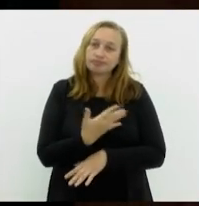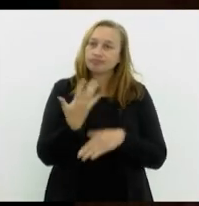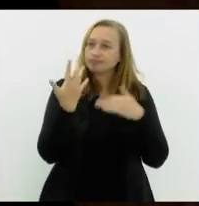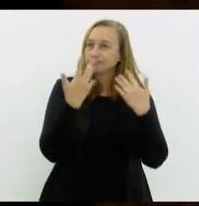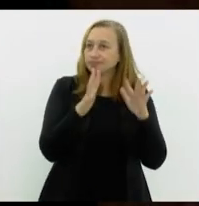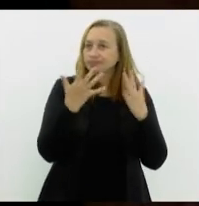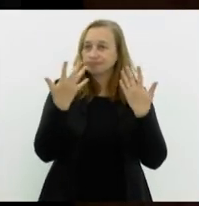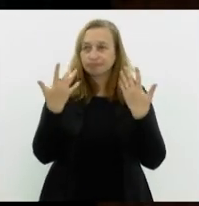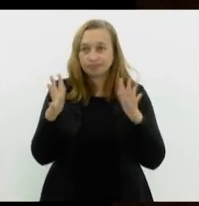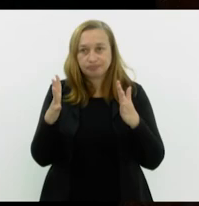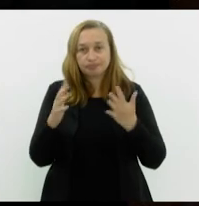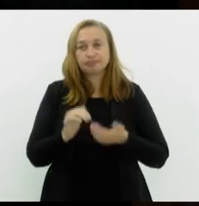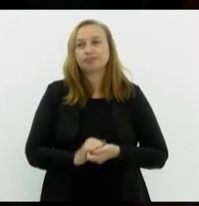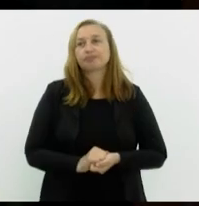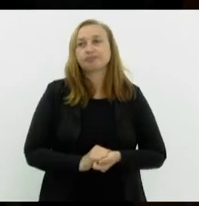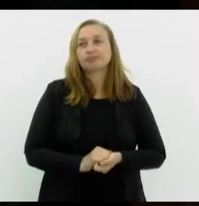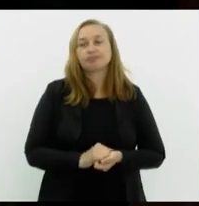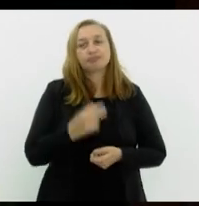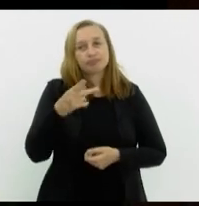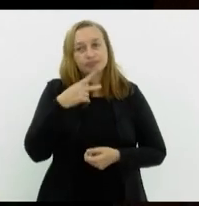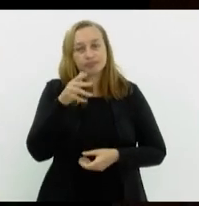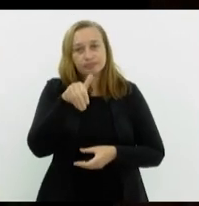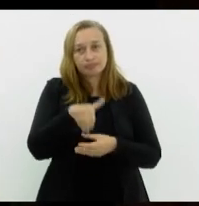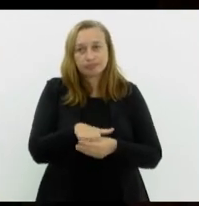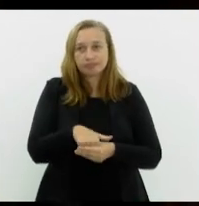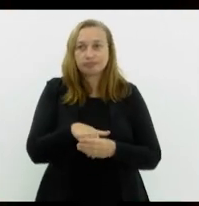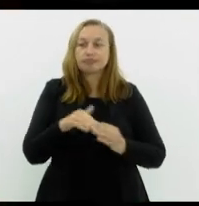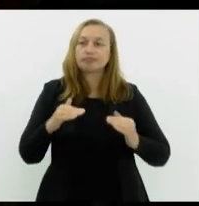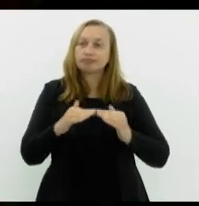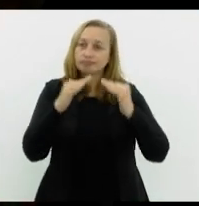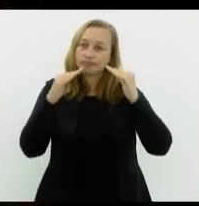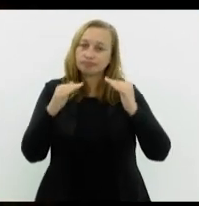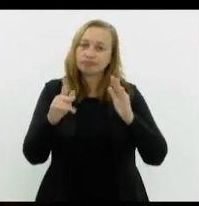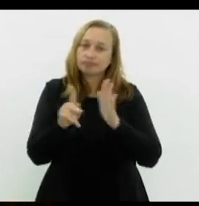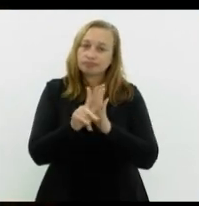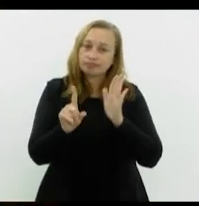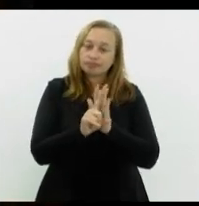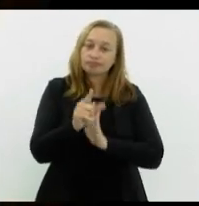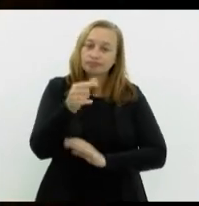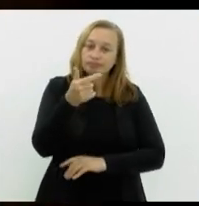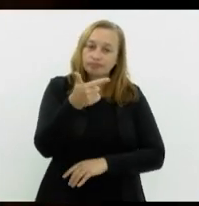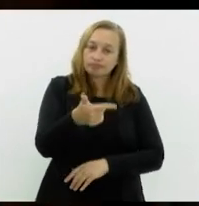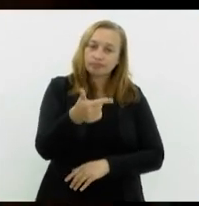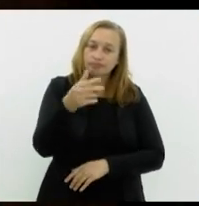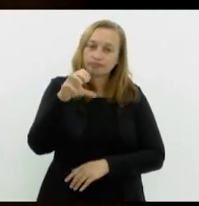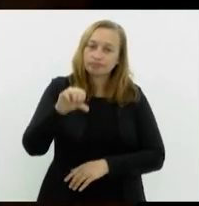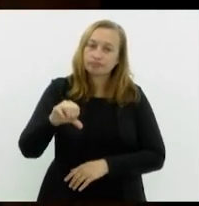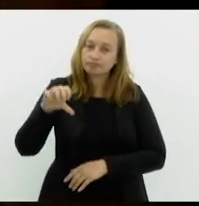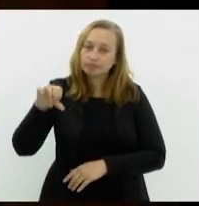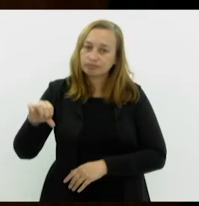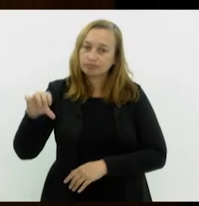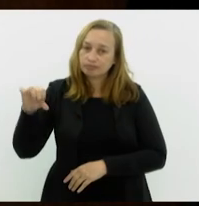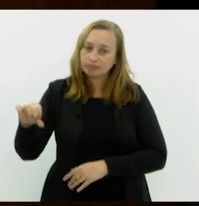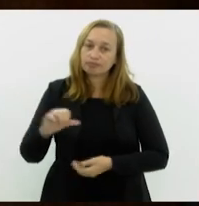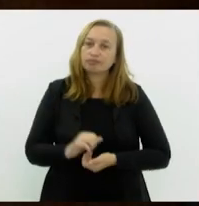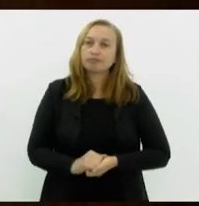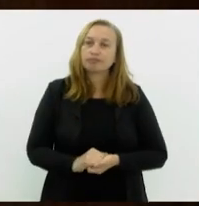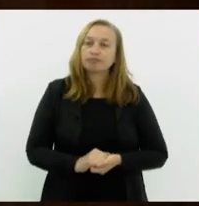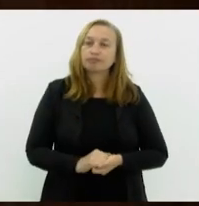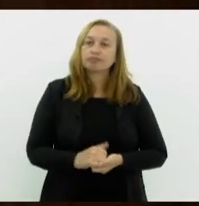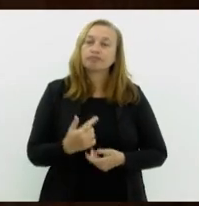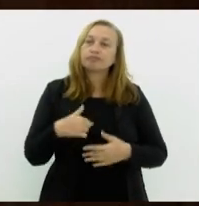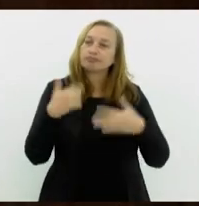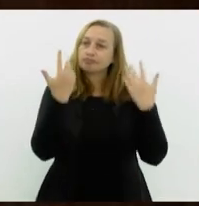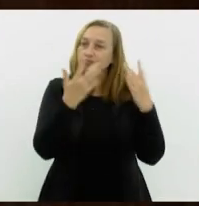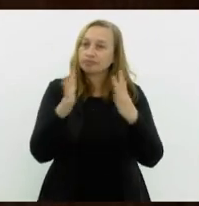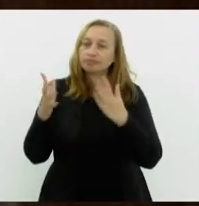elogiar e dizer que eu votei favorável ao projeto de lei 299 e elogiar